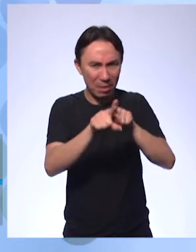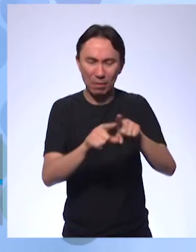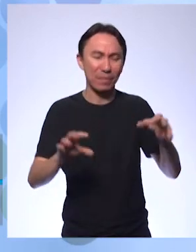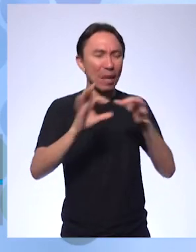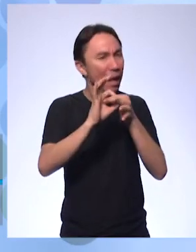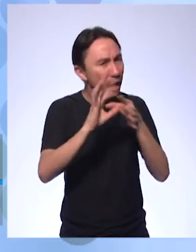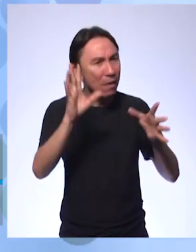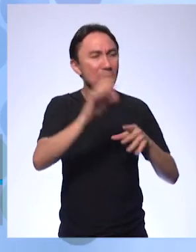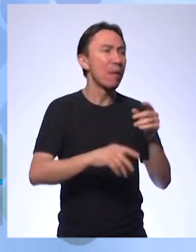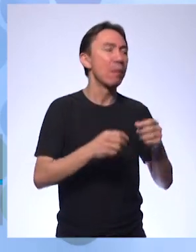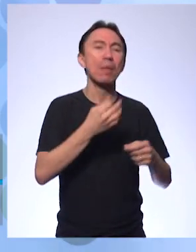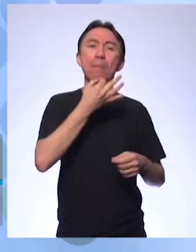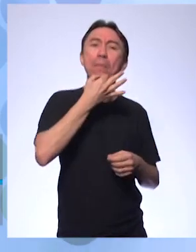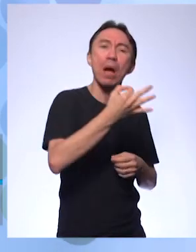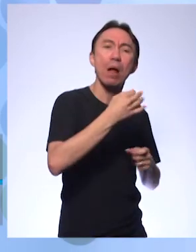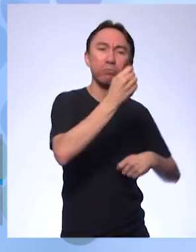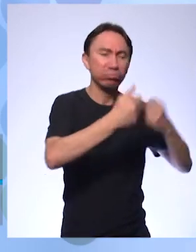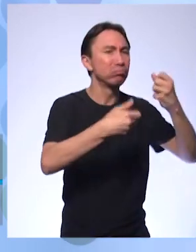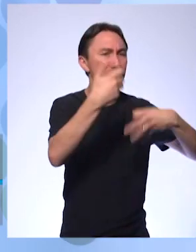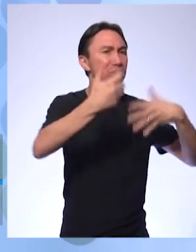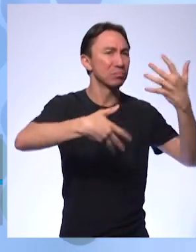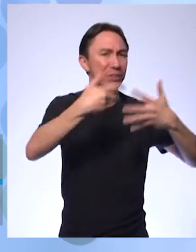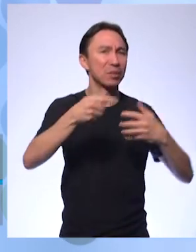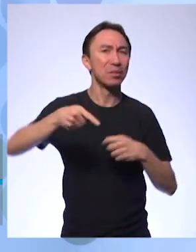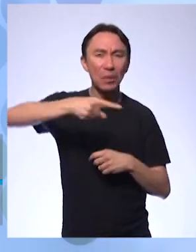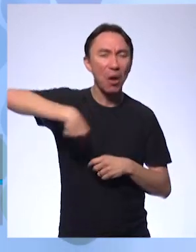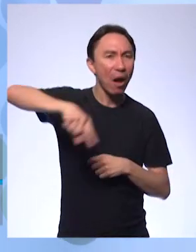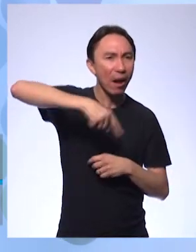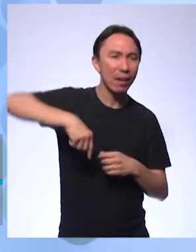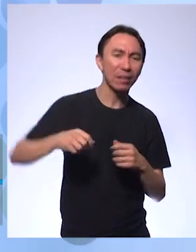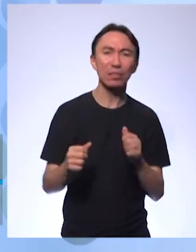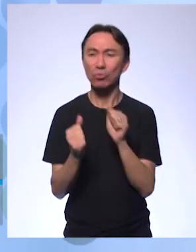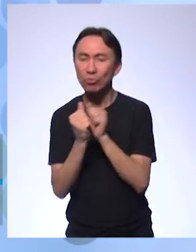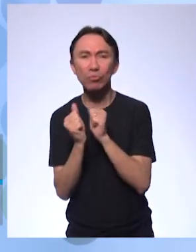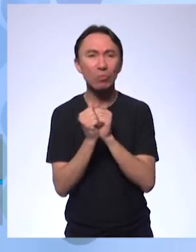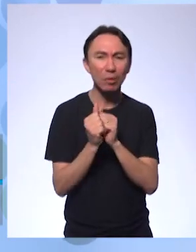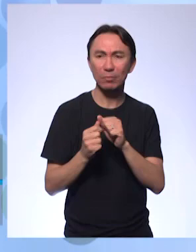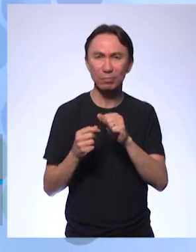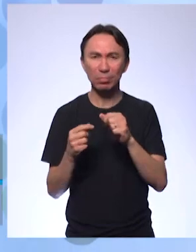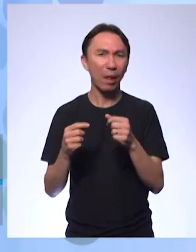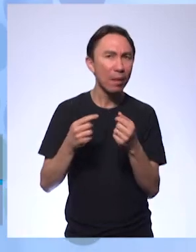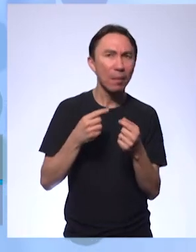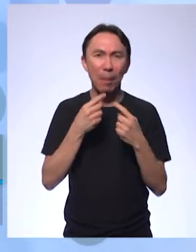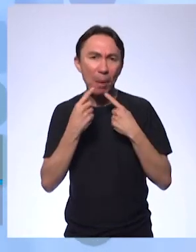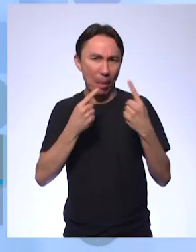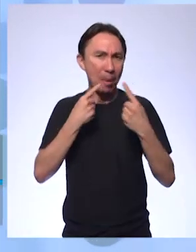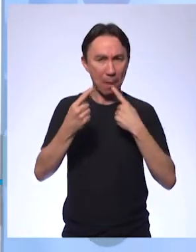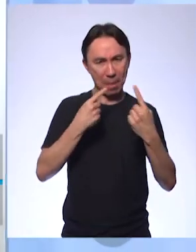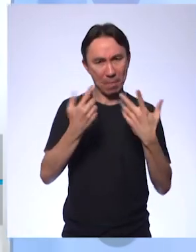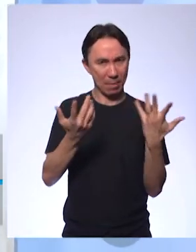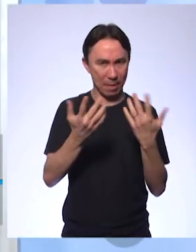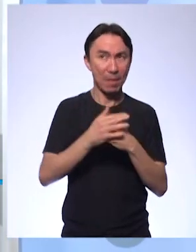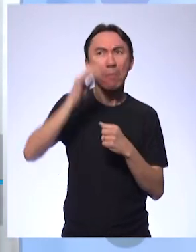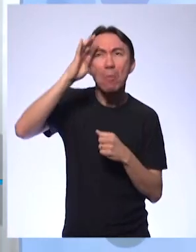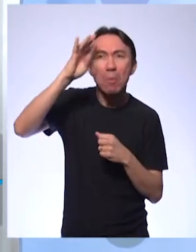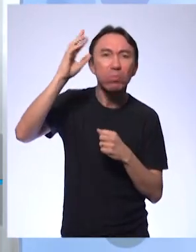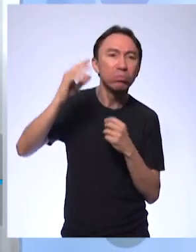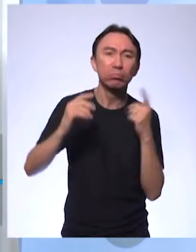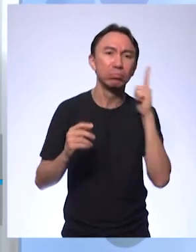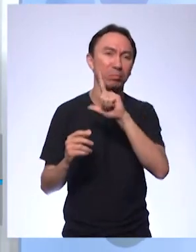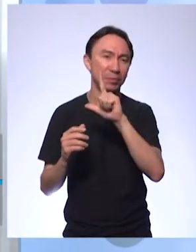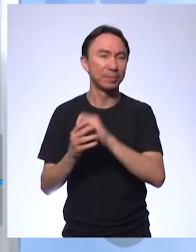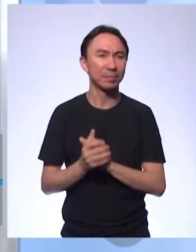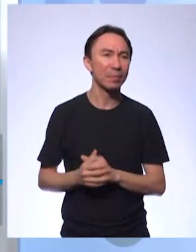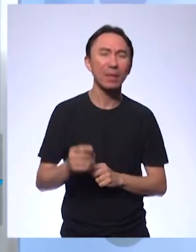as indagações aqui, que a gente está aqui para discutir e formular algumas hipóteses e tal. A primeira é, a